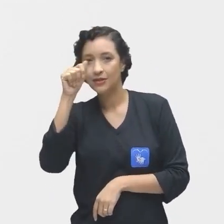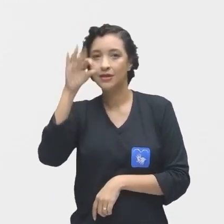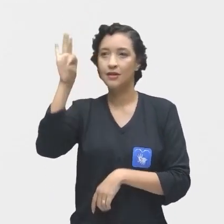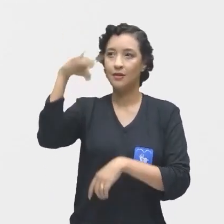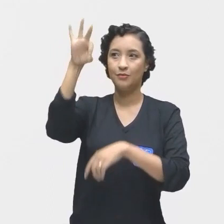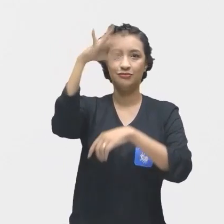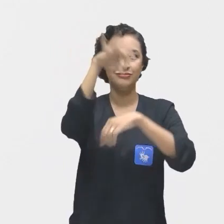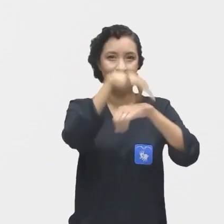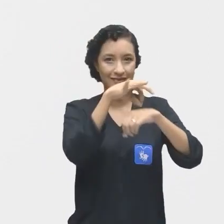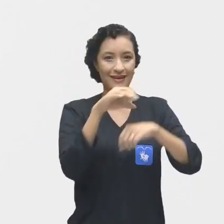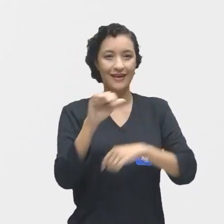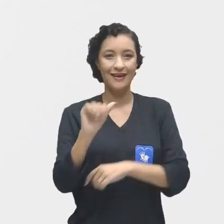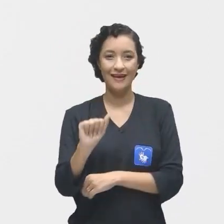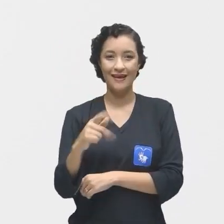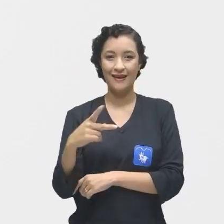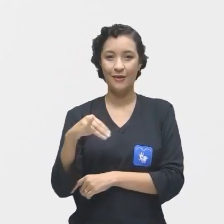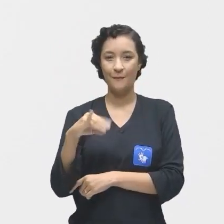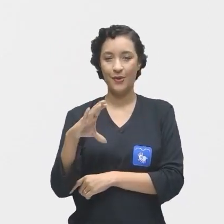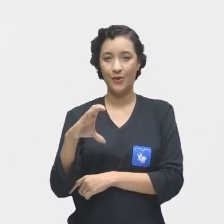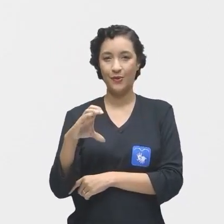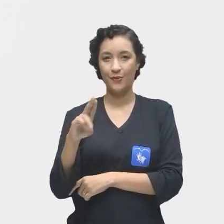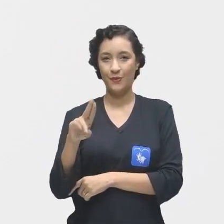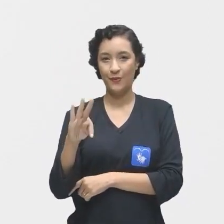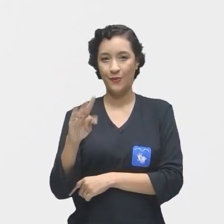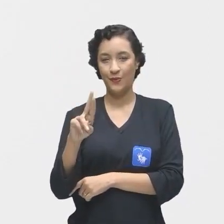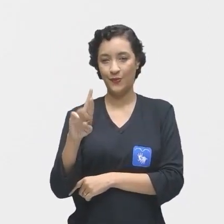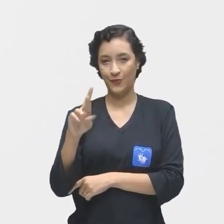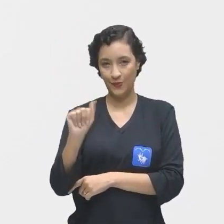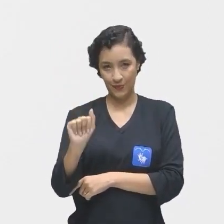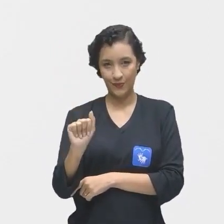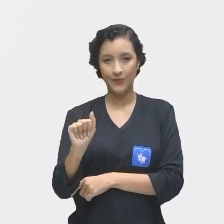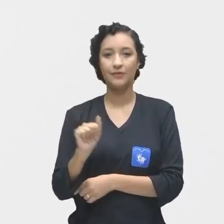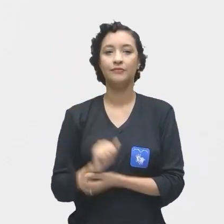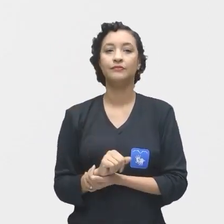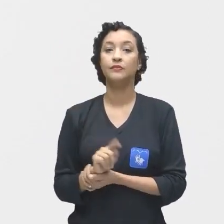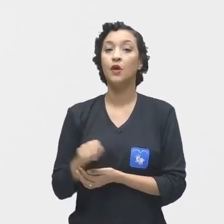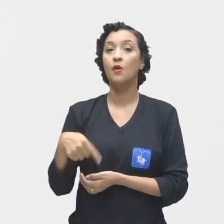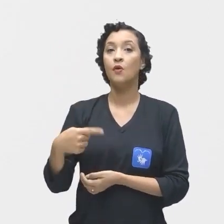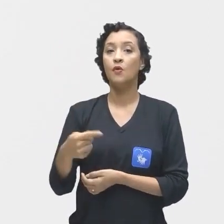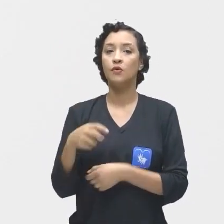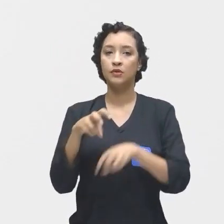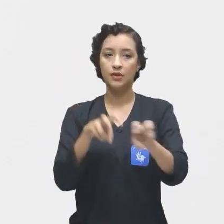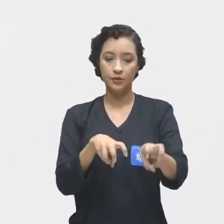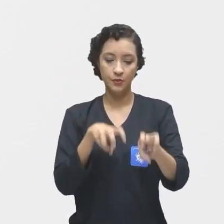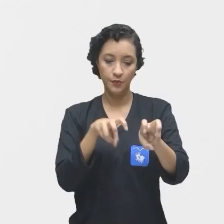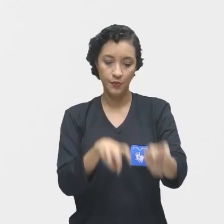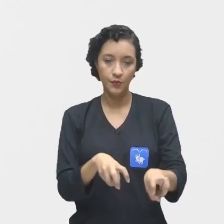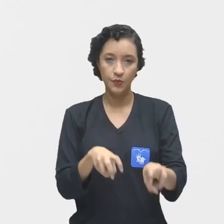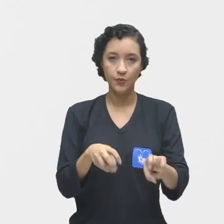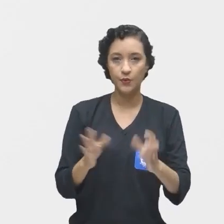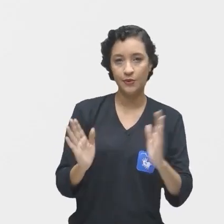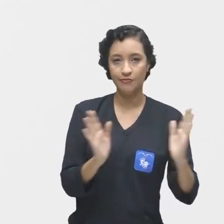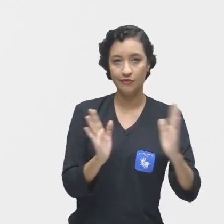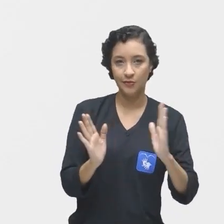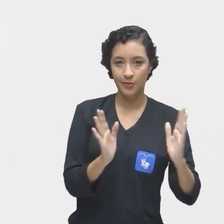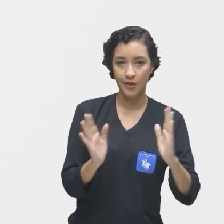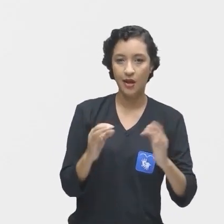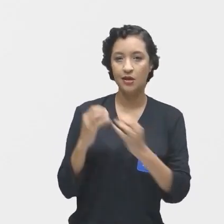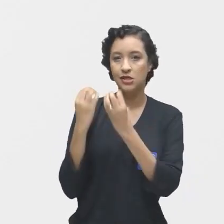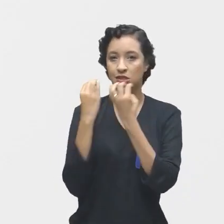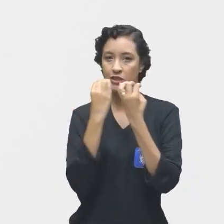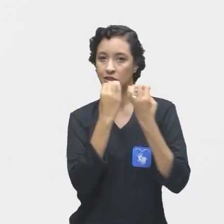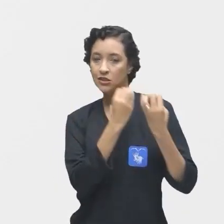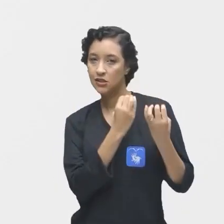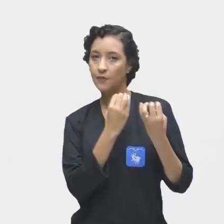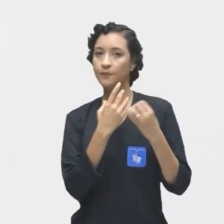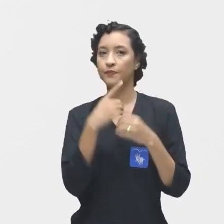criação de abelhas. Aqui se cria abelhas. Agricultura temporária, milho, melancia e mandioca. E a